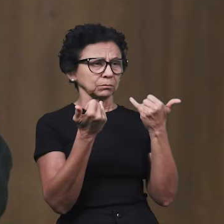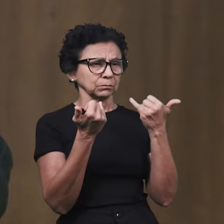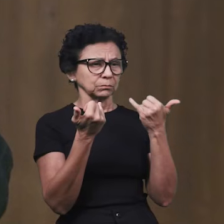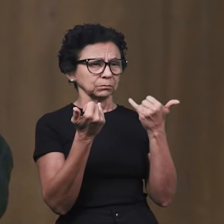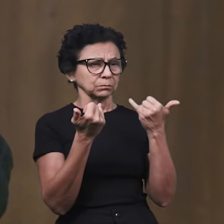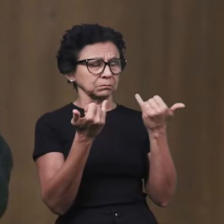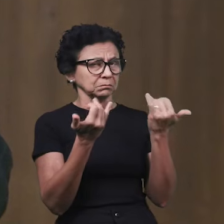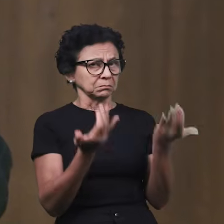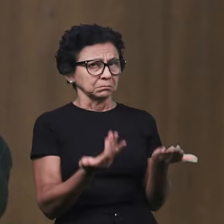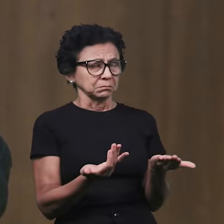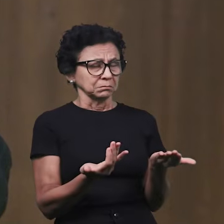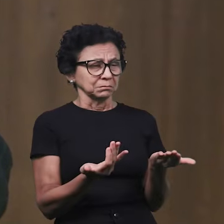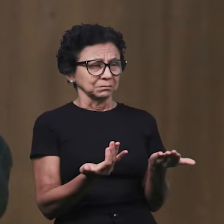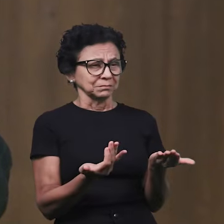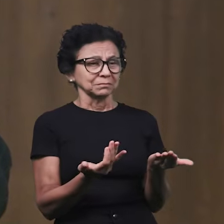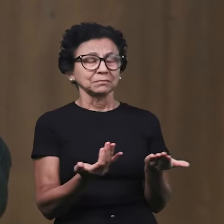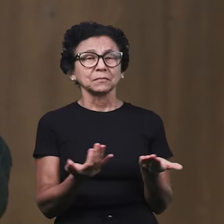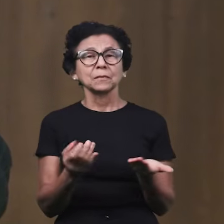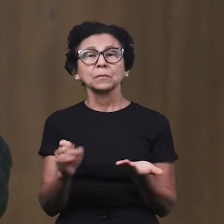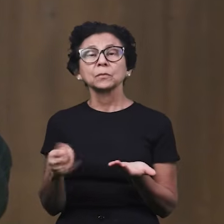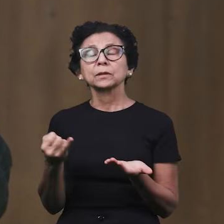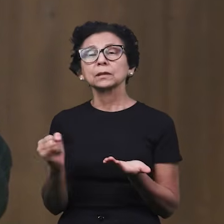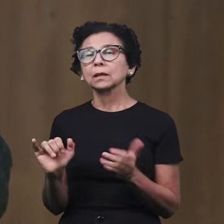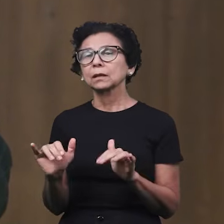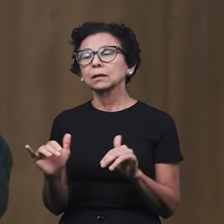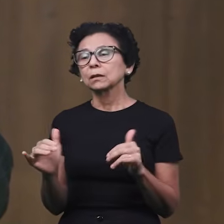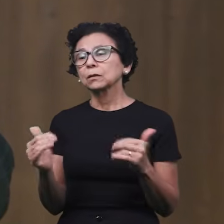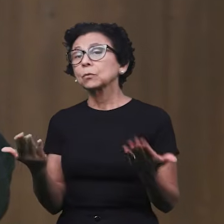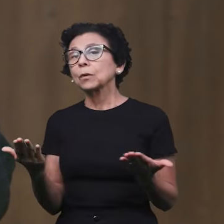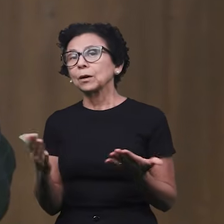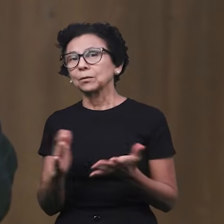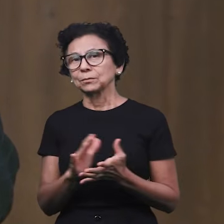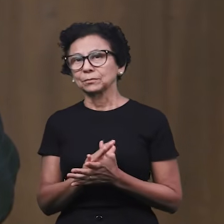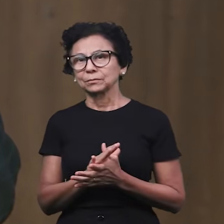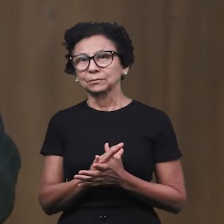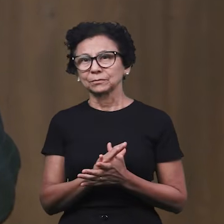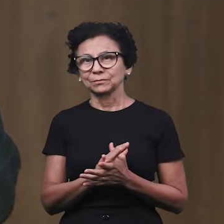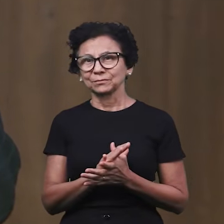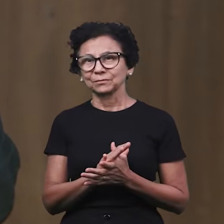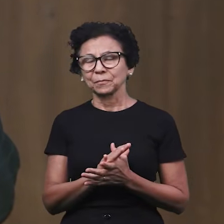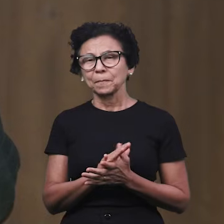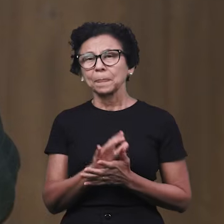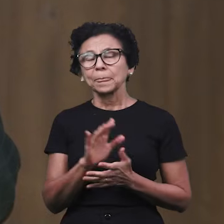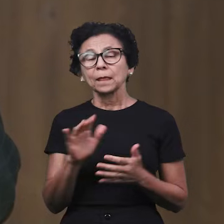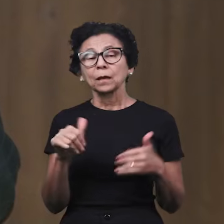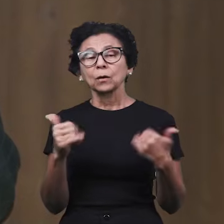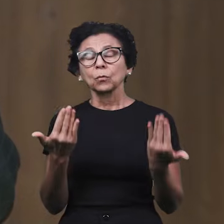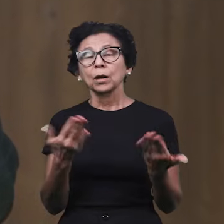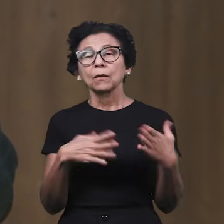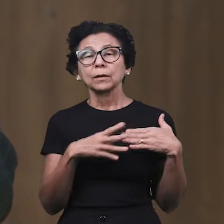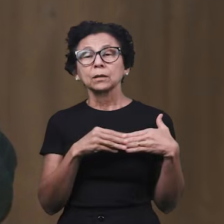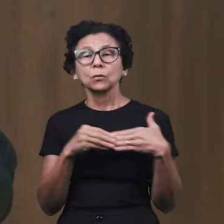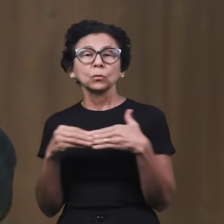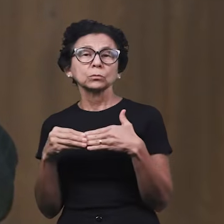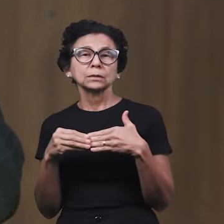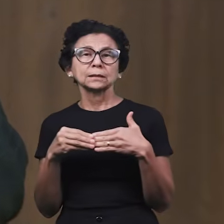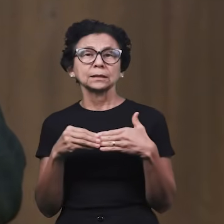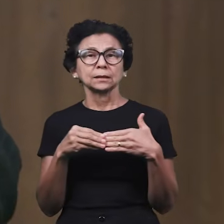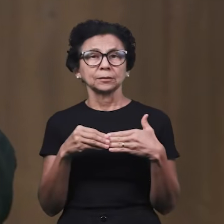Mas qual você vai aproveitar? Qual que você vai guardar? Qual que vai te conduzir? Qual vai ser o seu